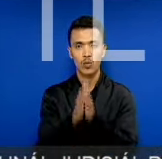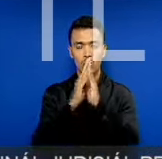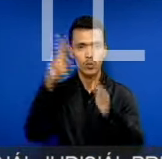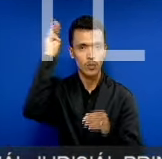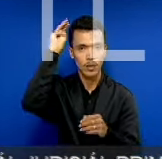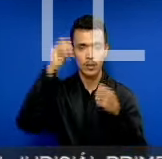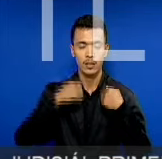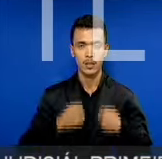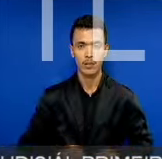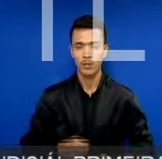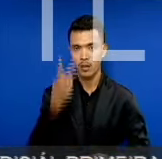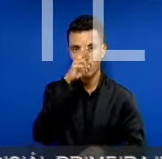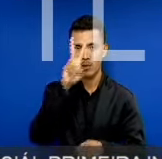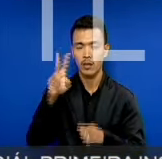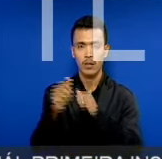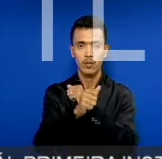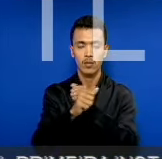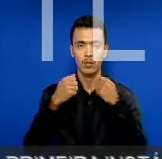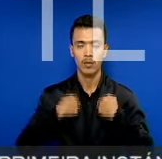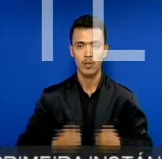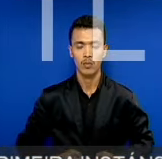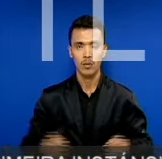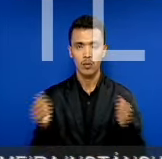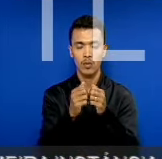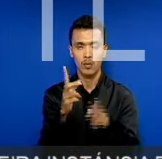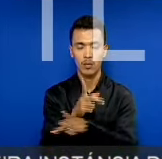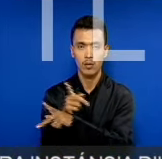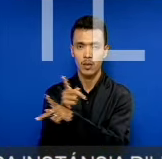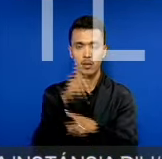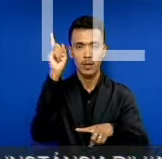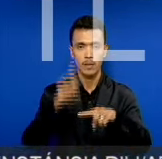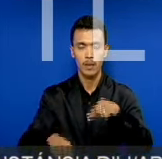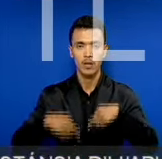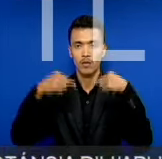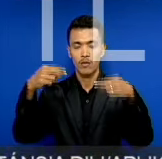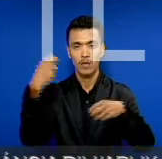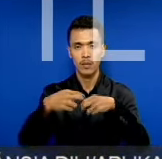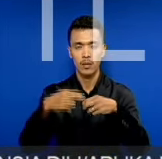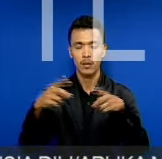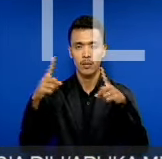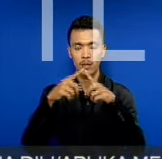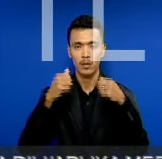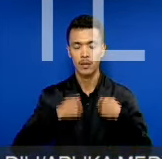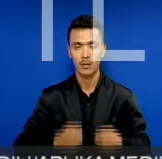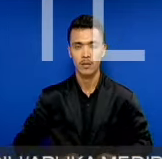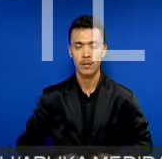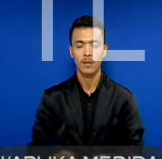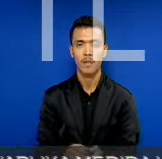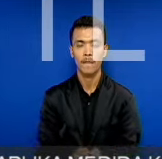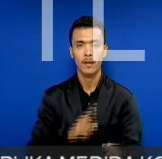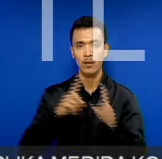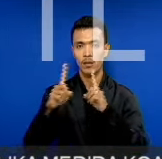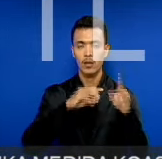ministra saudi, ato haré assunto saúdi ho cuidado, ude ilabele fo impacto ba saudi cidadão siranian. Questiona konabá, problema